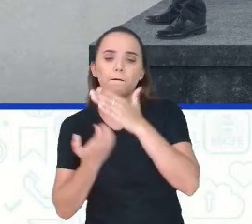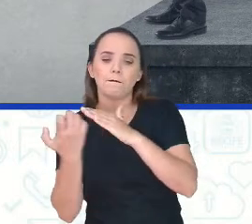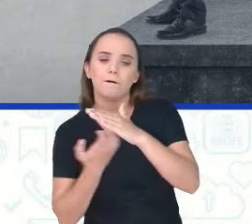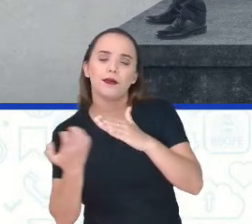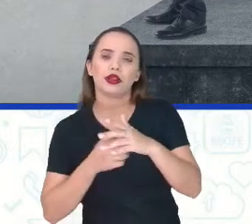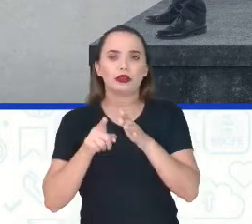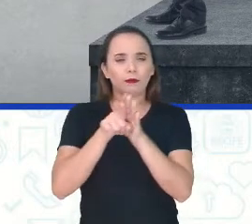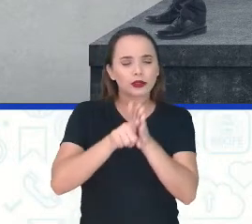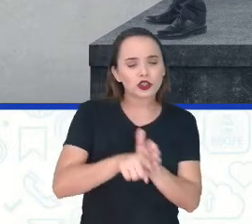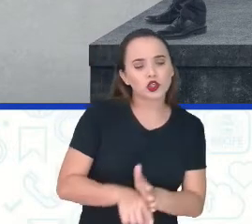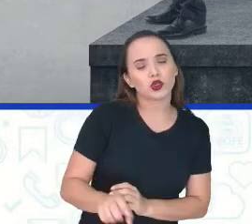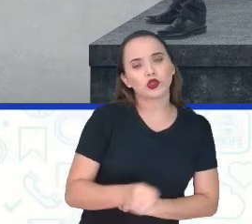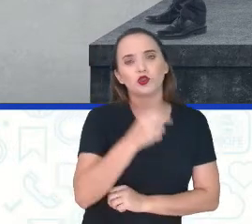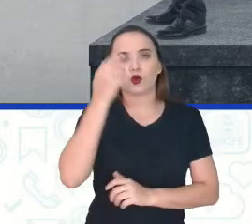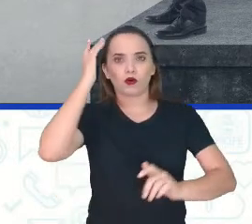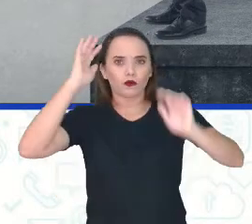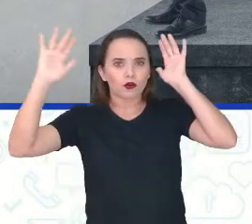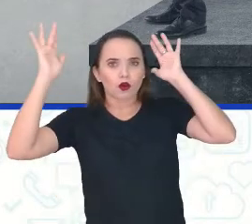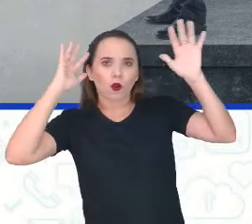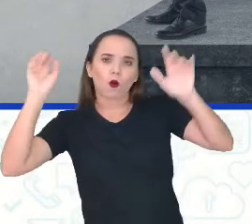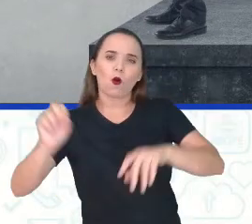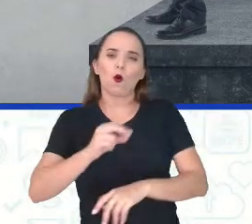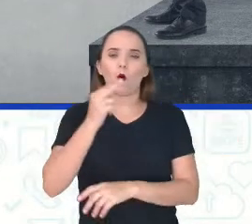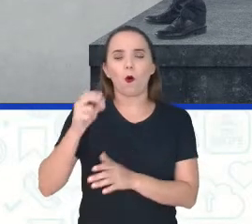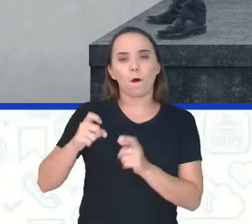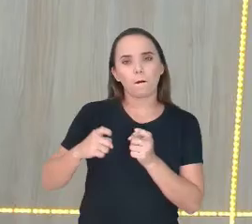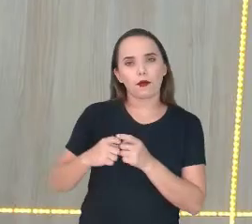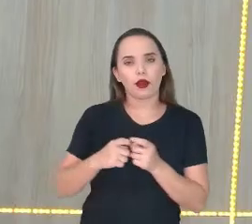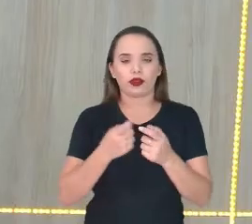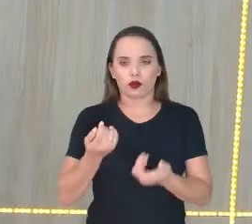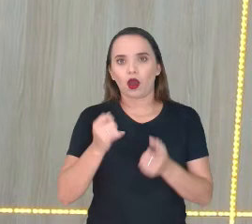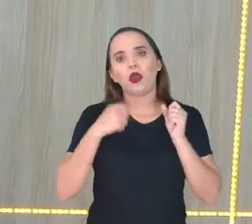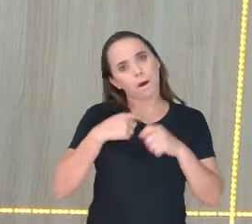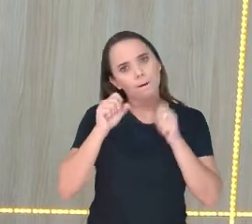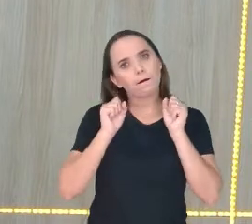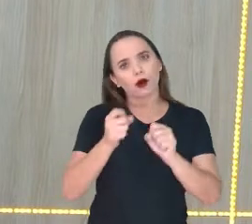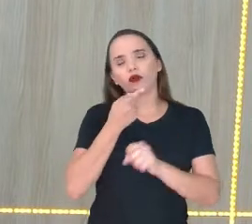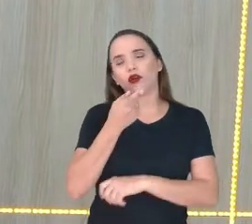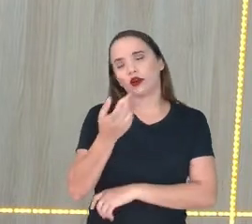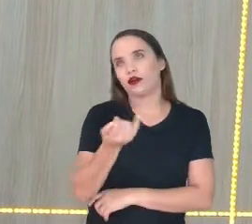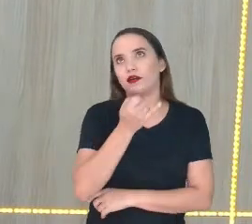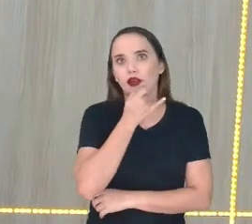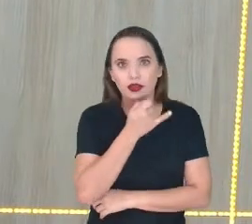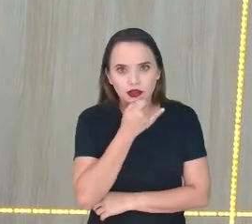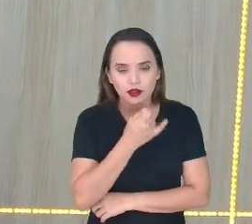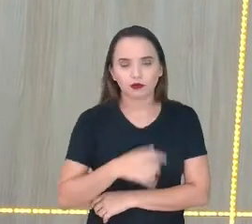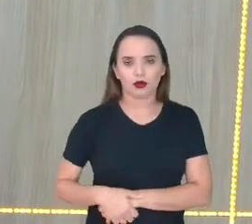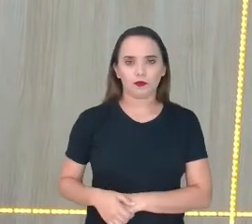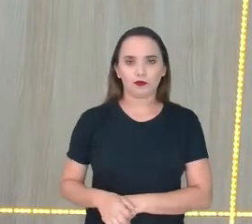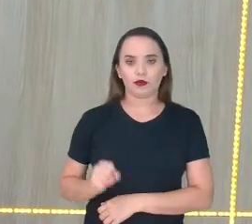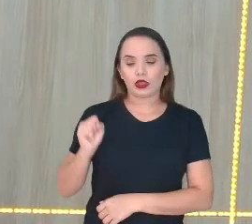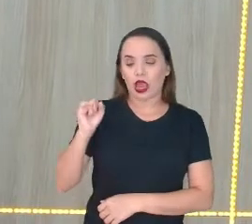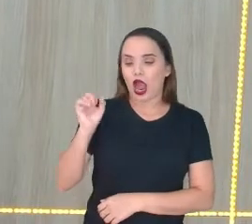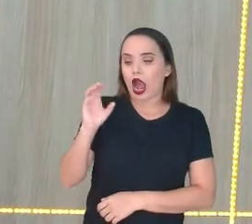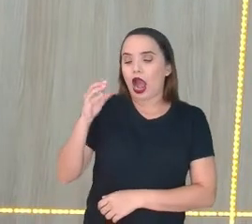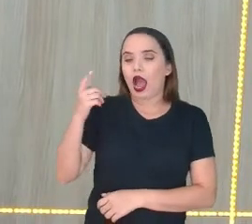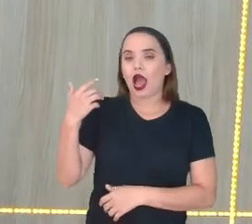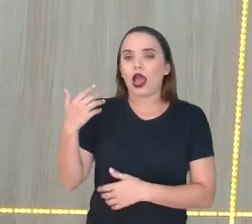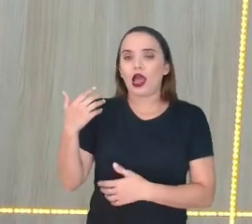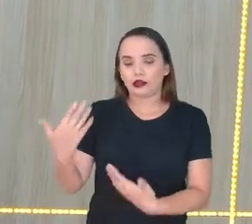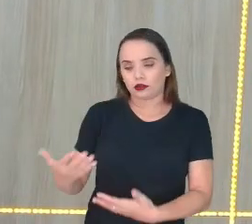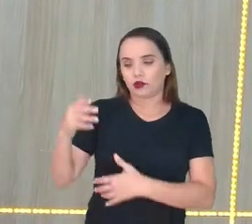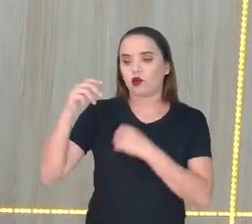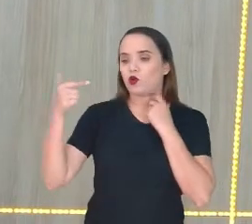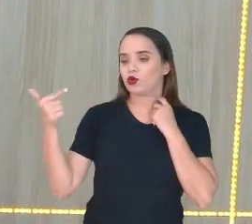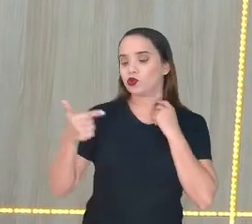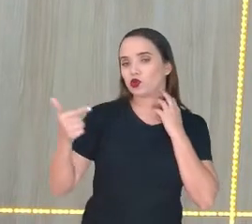filósofo, um médico, entre outros. Por exemplo, eu posso dizer, segundo a OMS, o uso de máscaras continua sendo uma